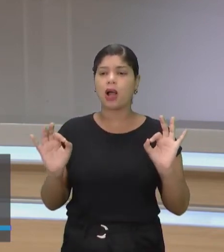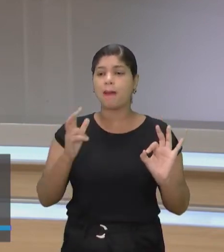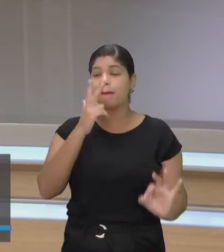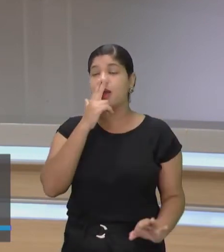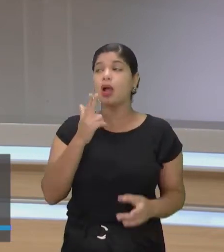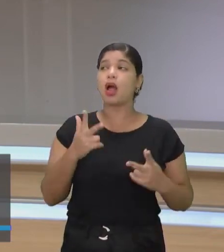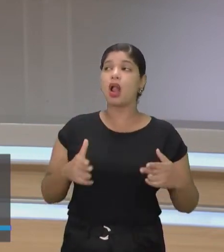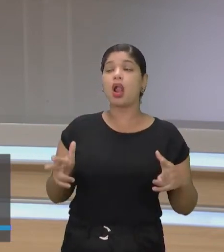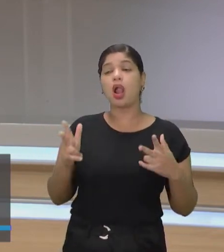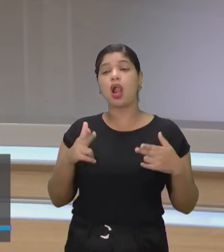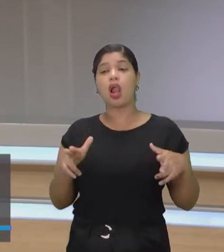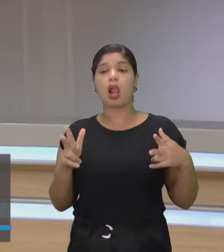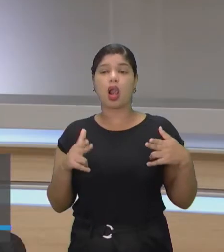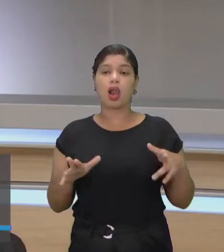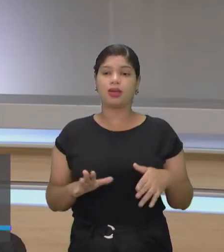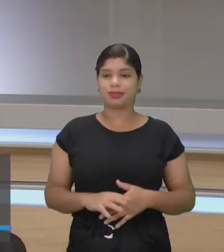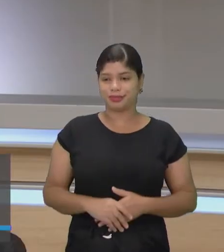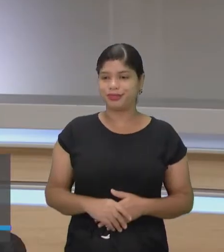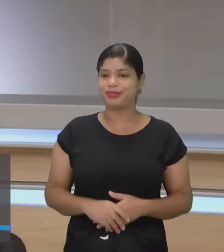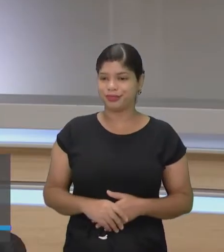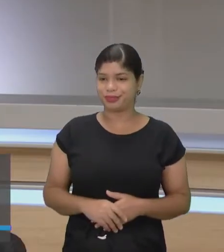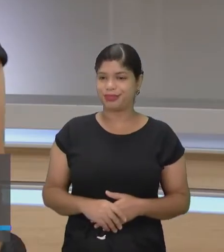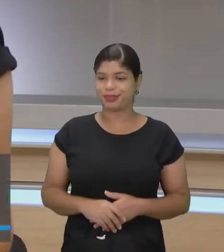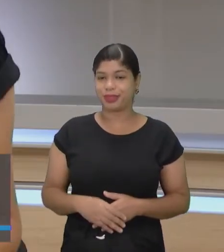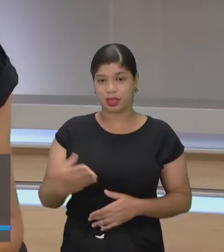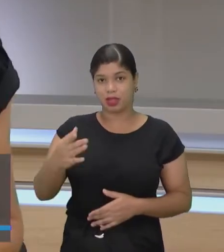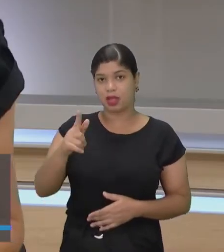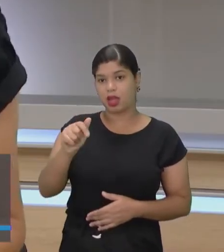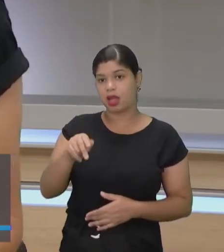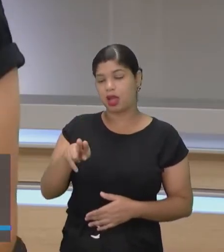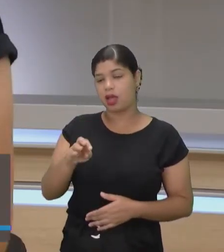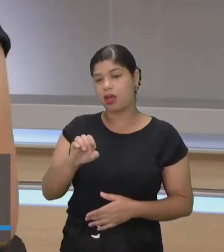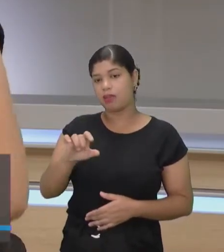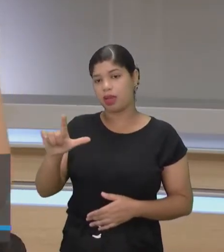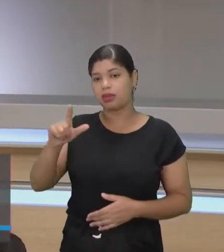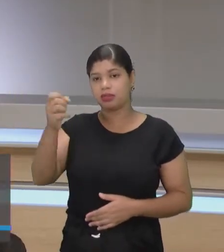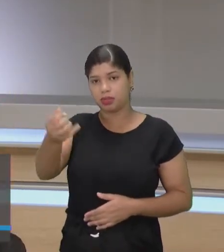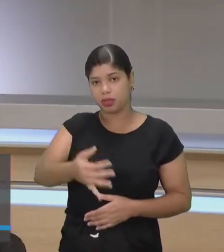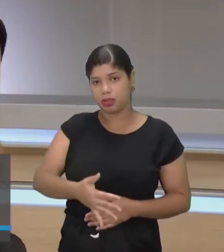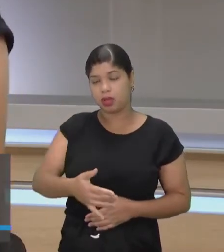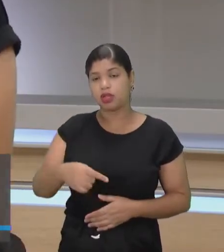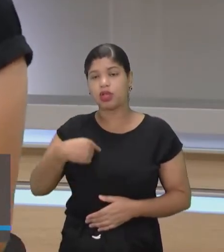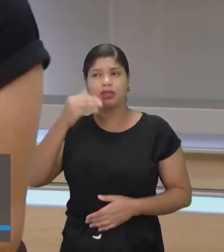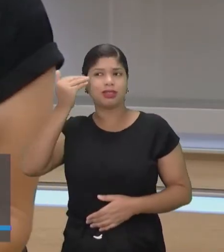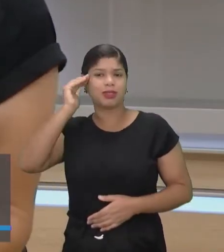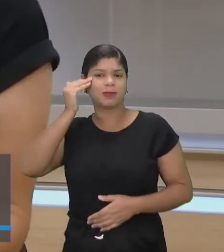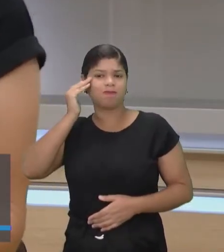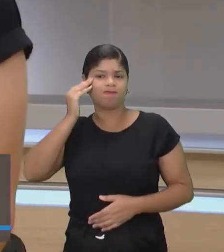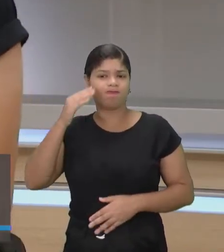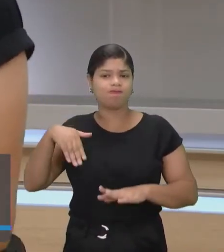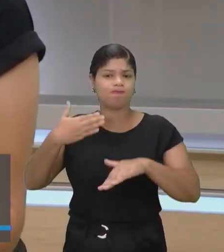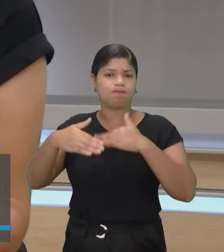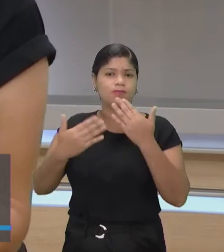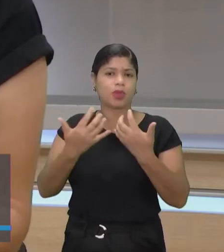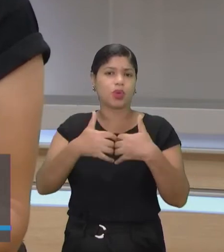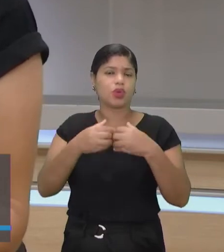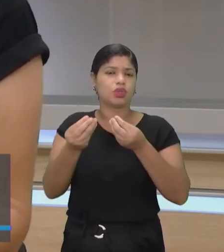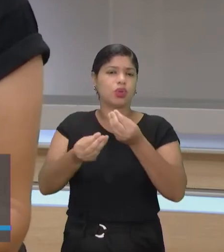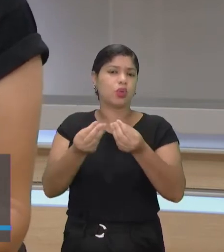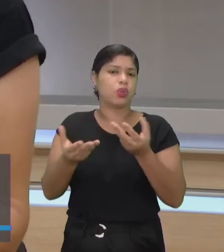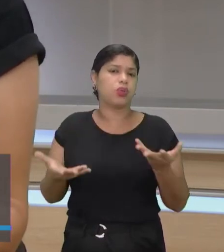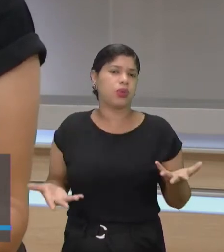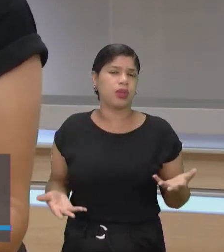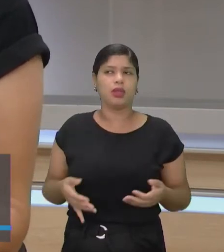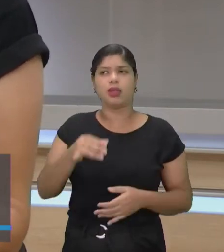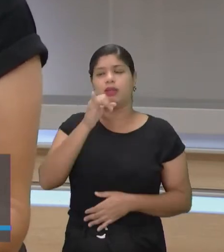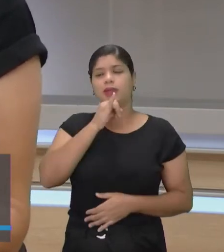burlar ali o sistema. Exato, né? Então, como o Gabriel falou, é importante a gente entender todo esse processo. Não só pensar,